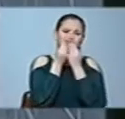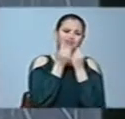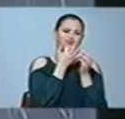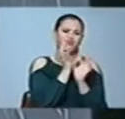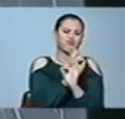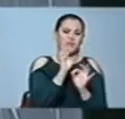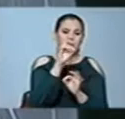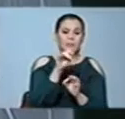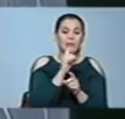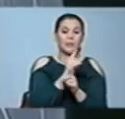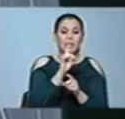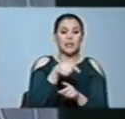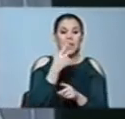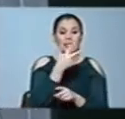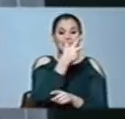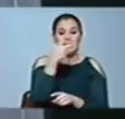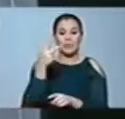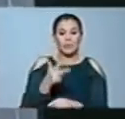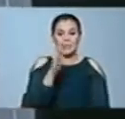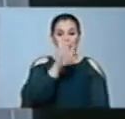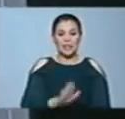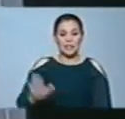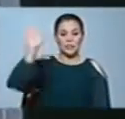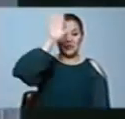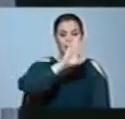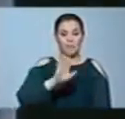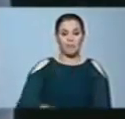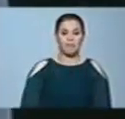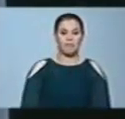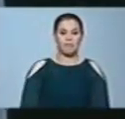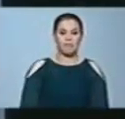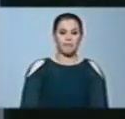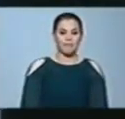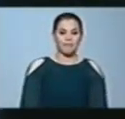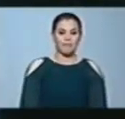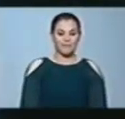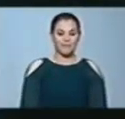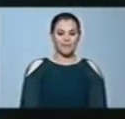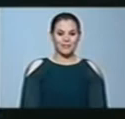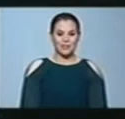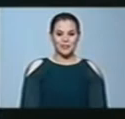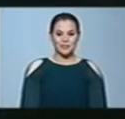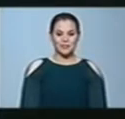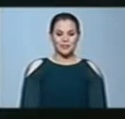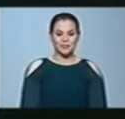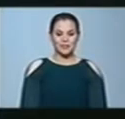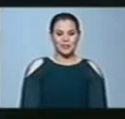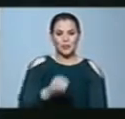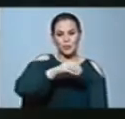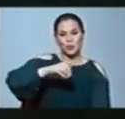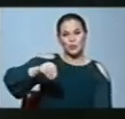e sempre internacional e já está a dar qualquer